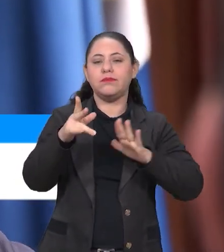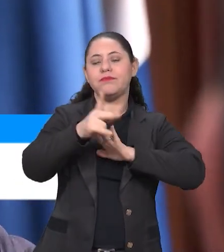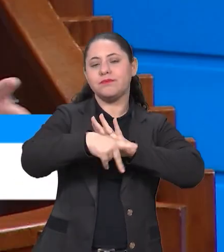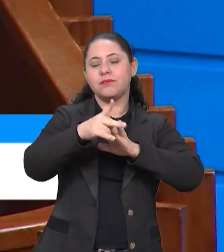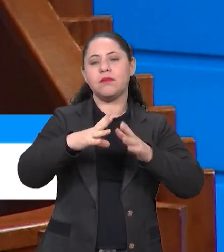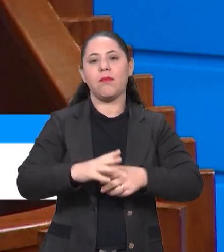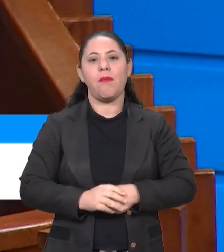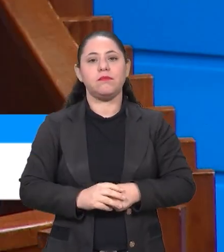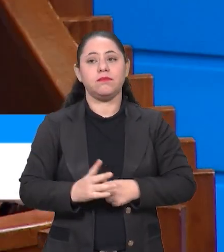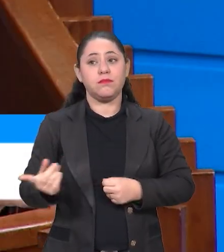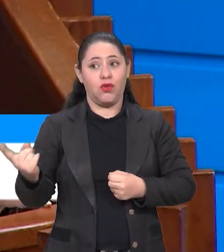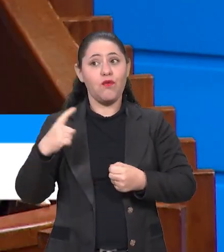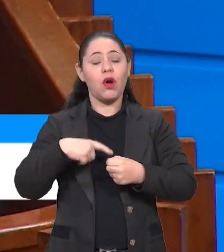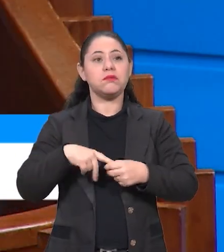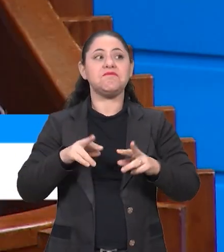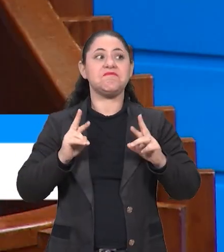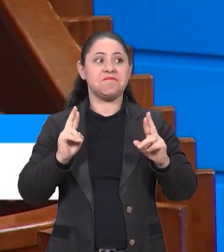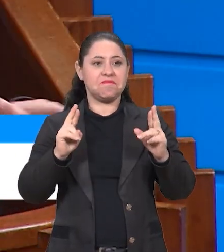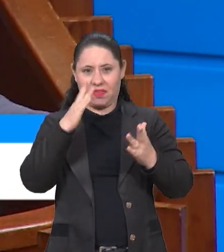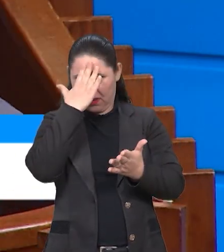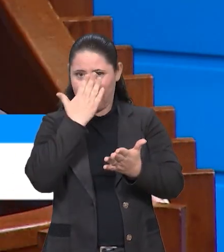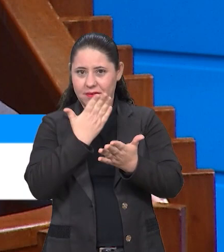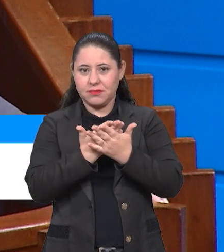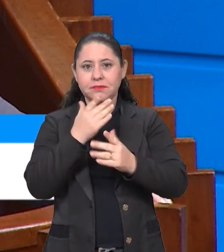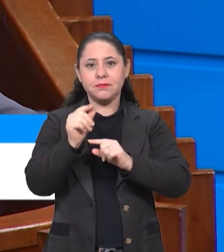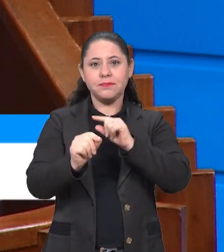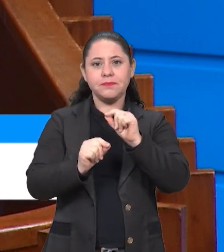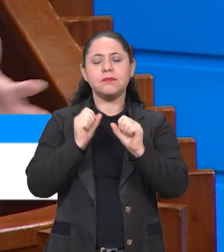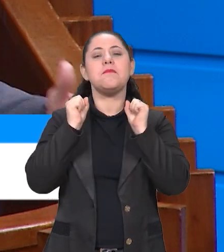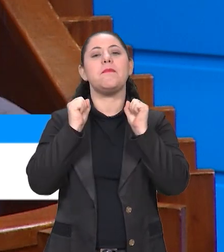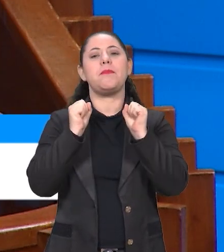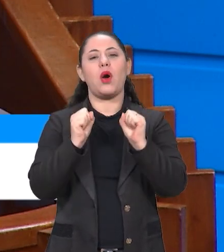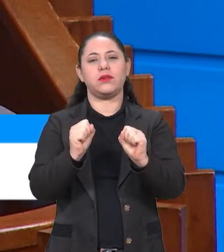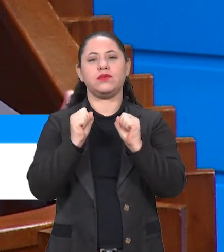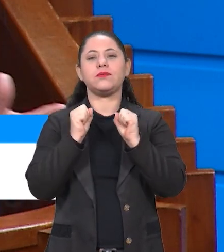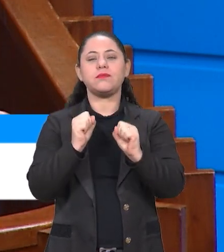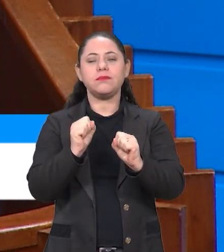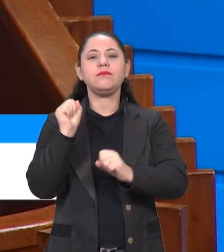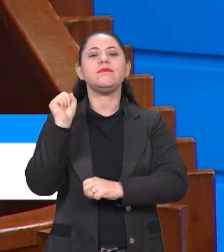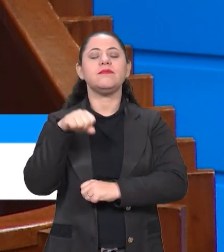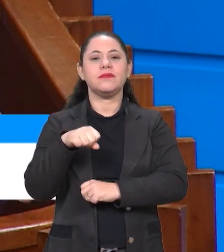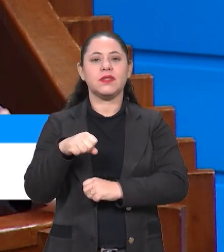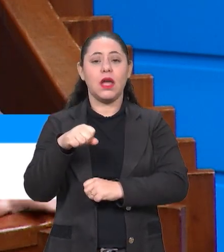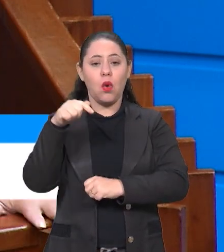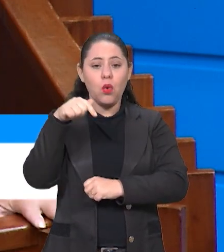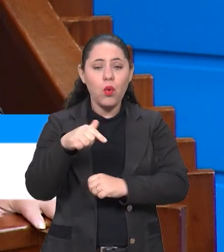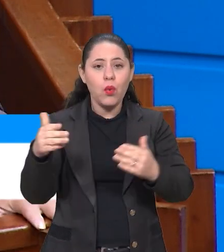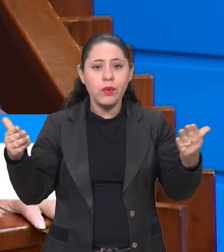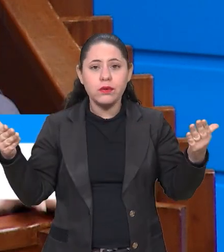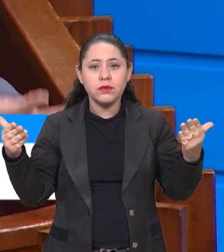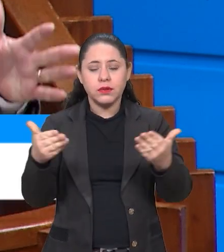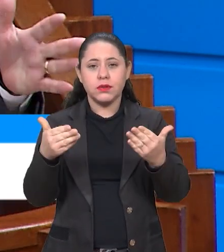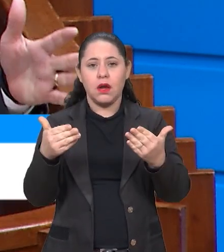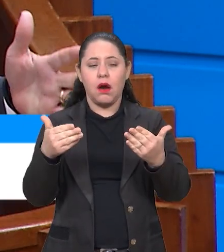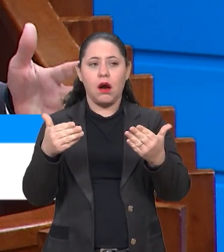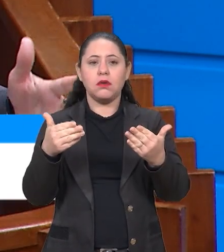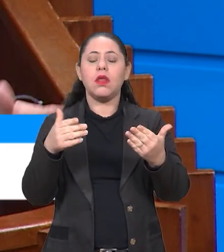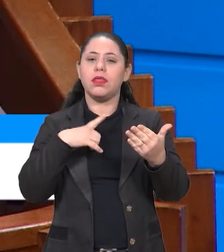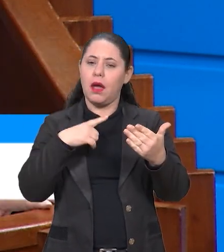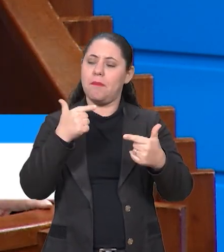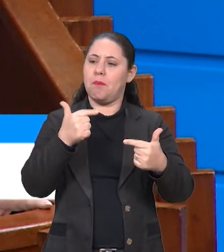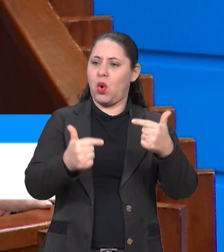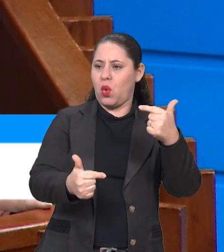programa. Nós voltamos entusiasmados e acreditando que é possível, nesse ambiente de